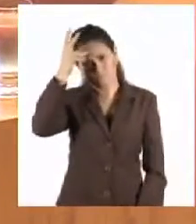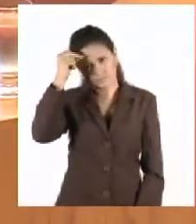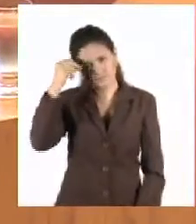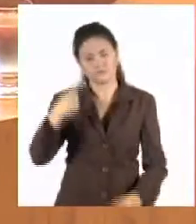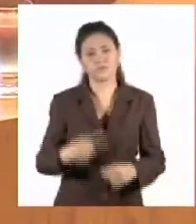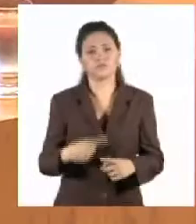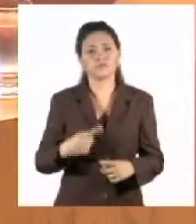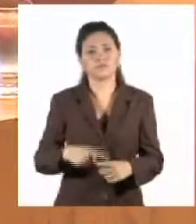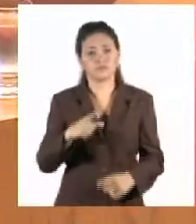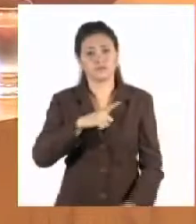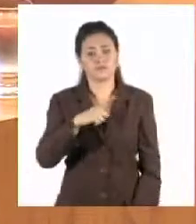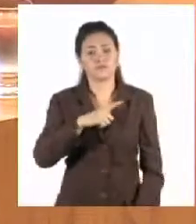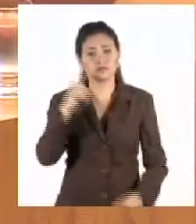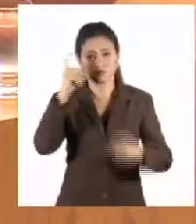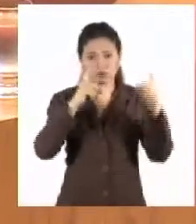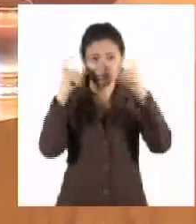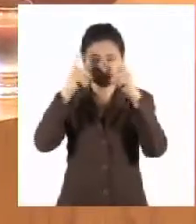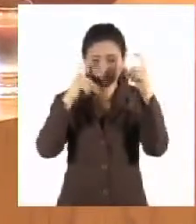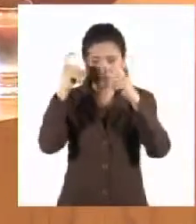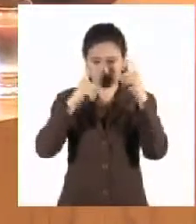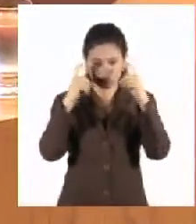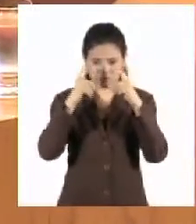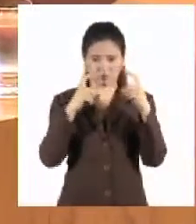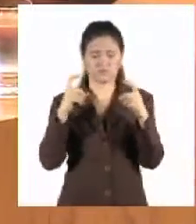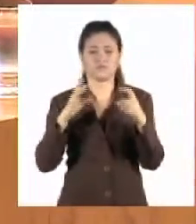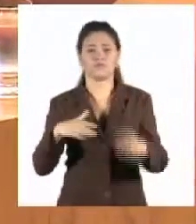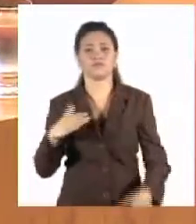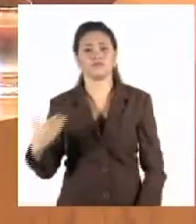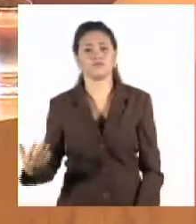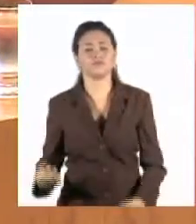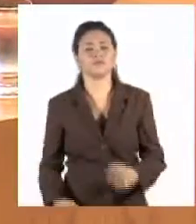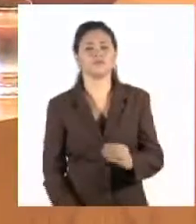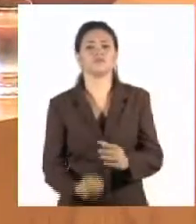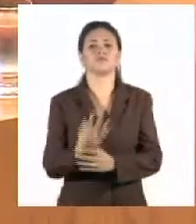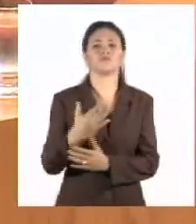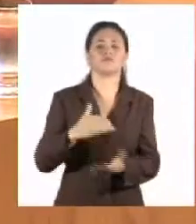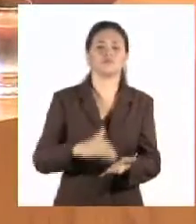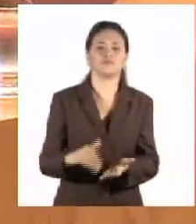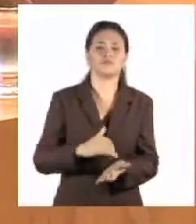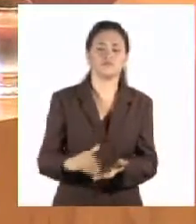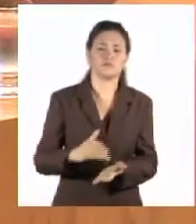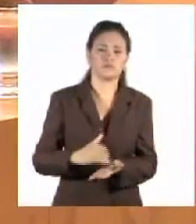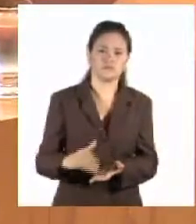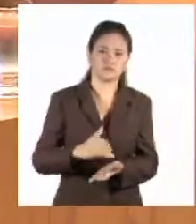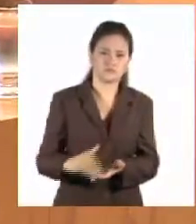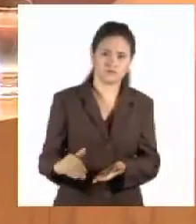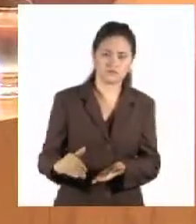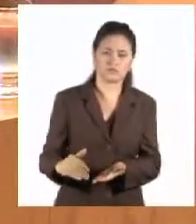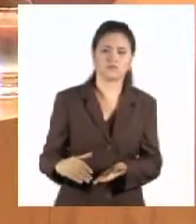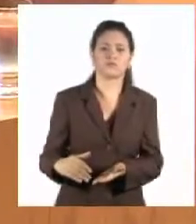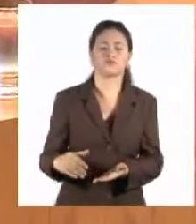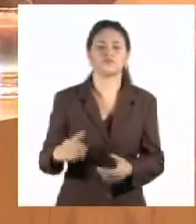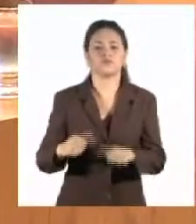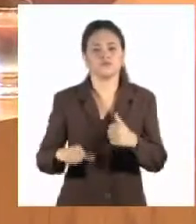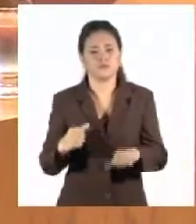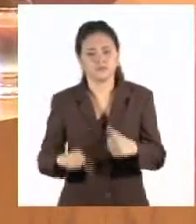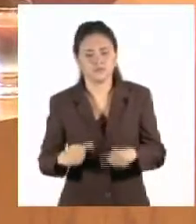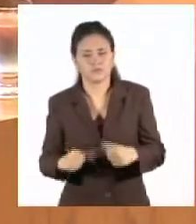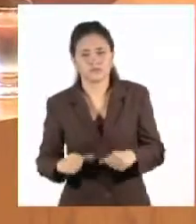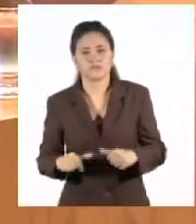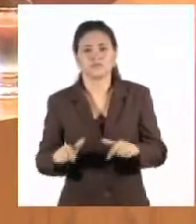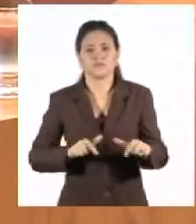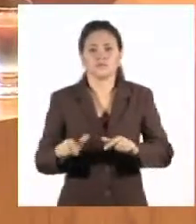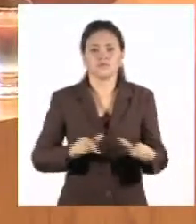essa preocupação quando criou a Secretaria Metropolitana, justamente para discutir e tem feito um trabalho